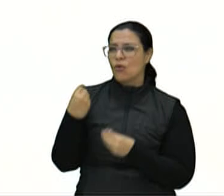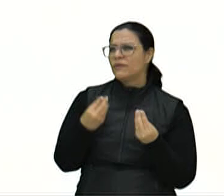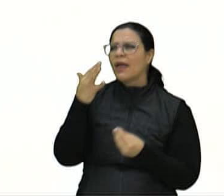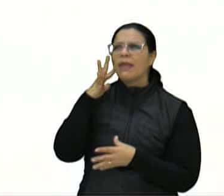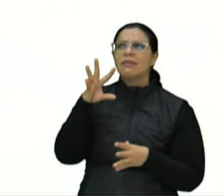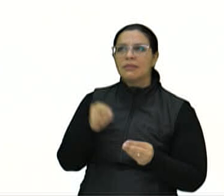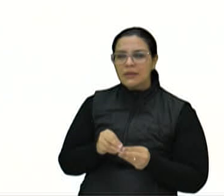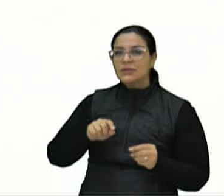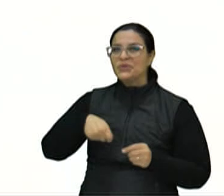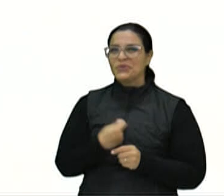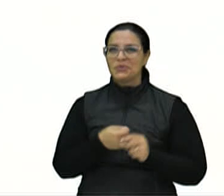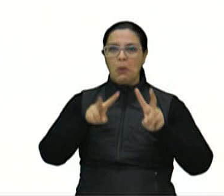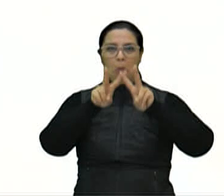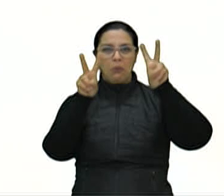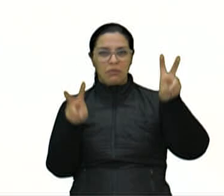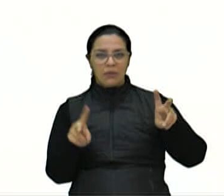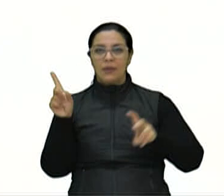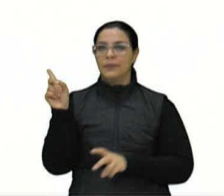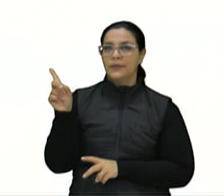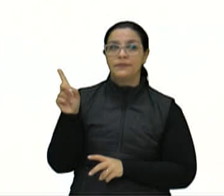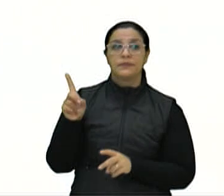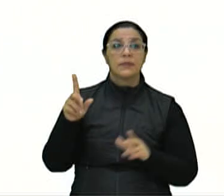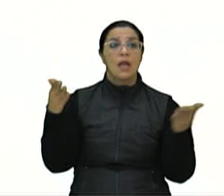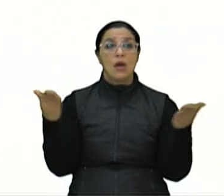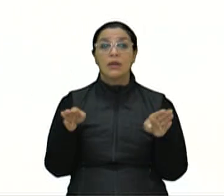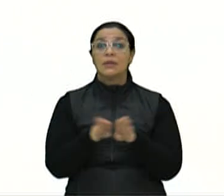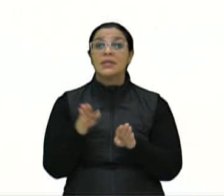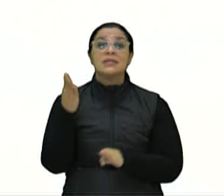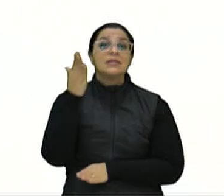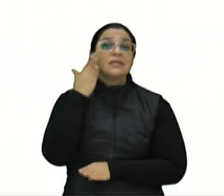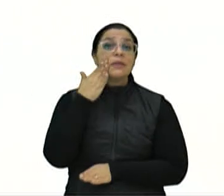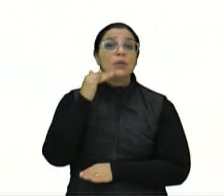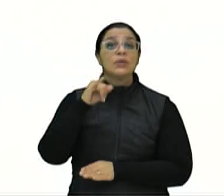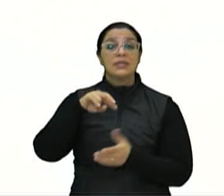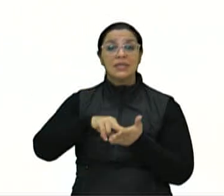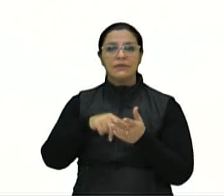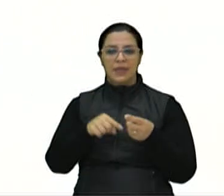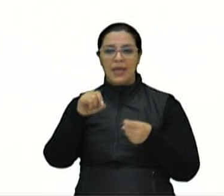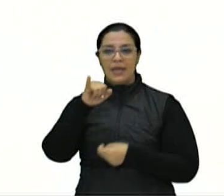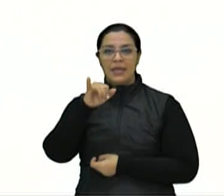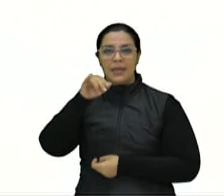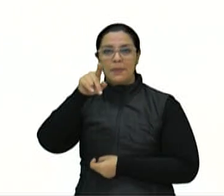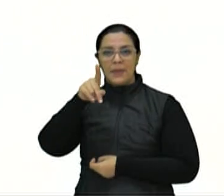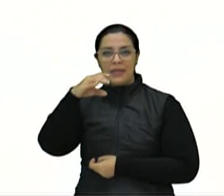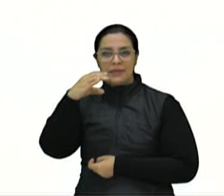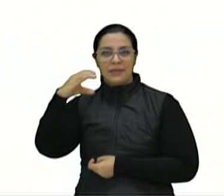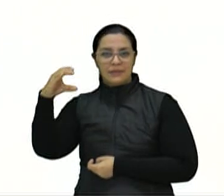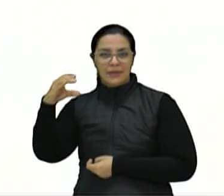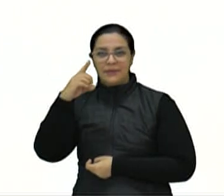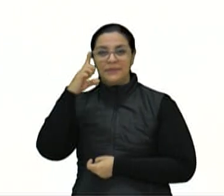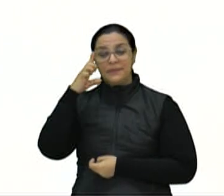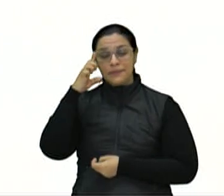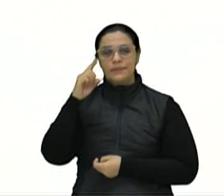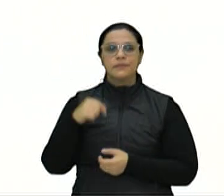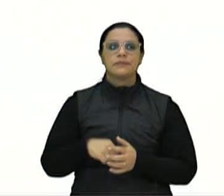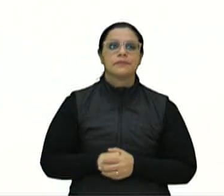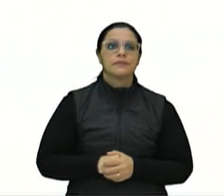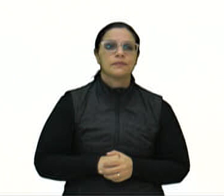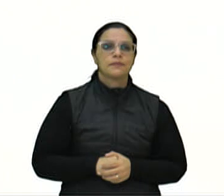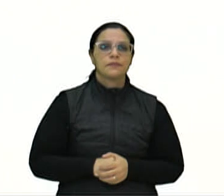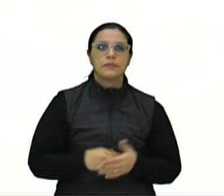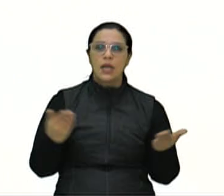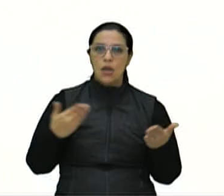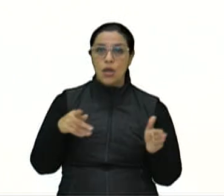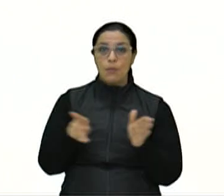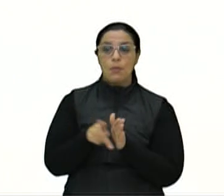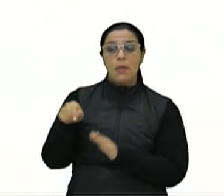capacidade de entendimento, a sua habilidade, por favor, saiba o que é IPCC. Tá? O